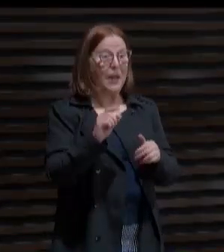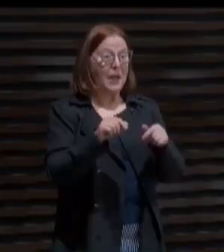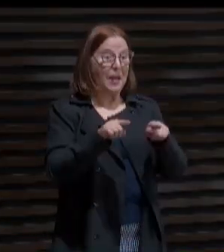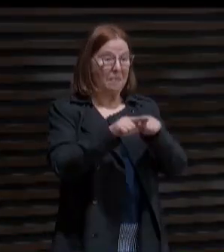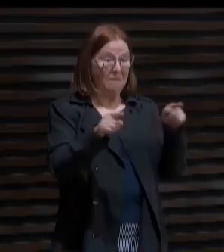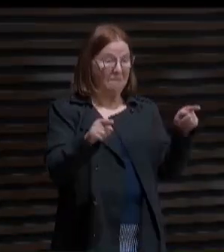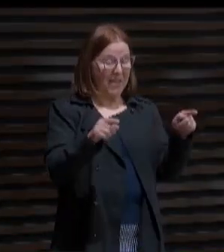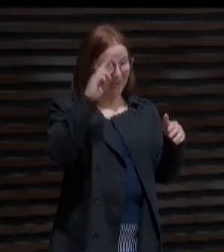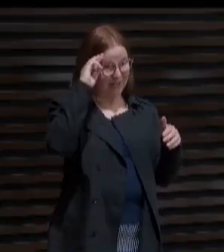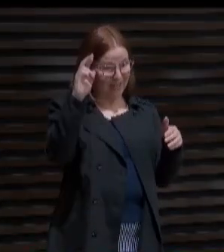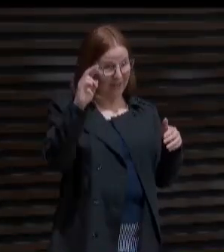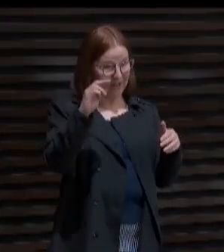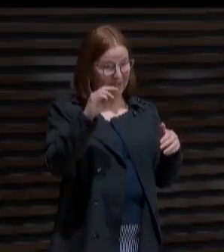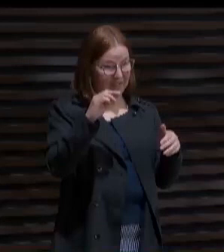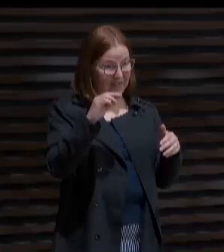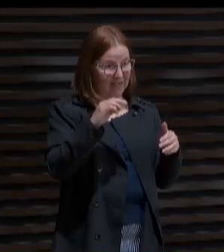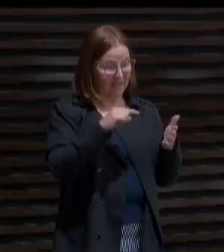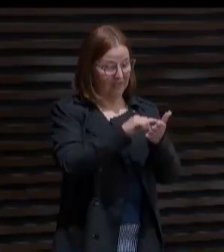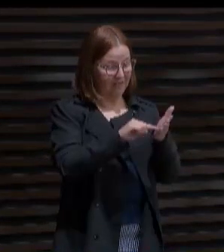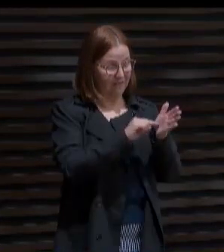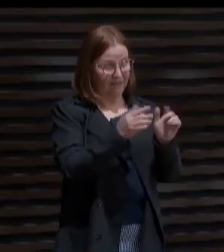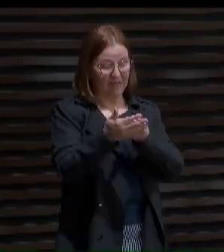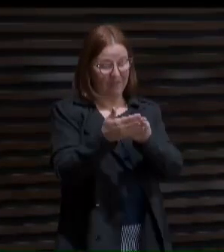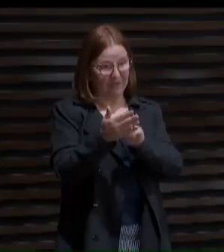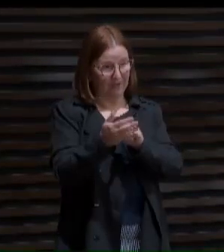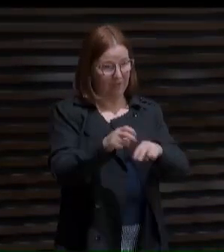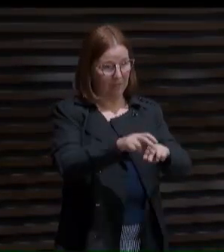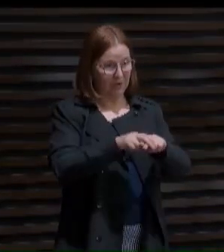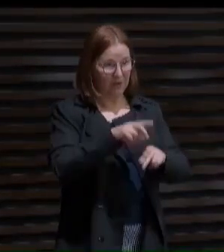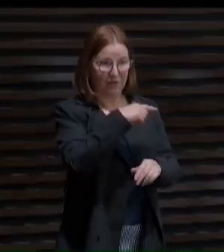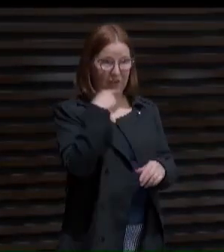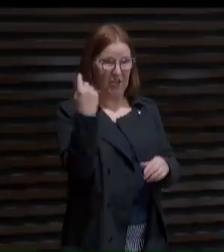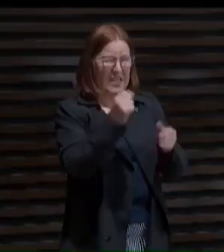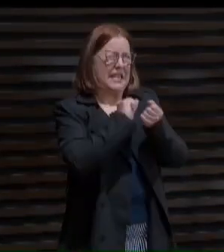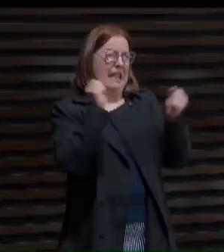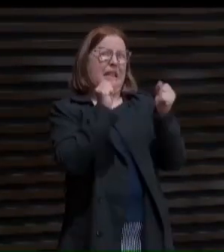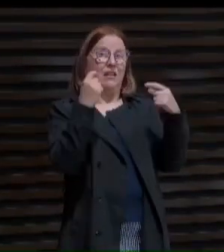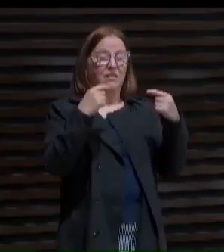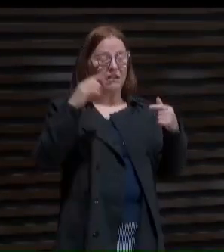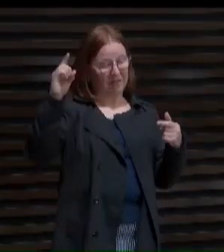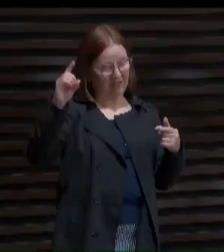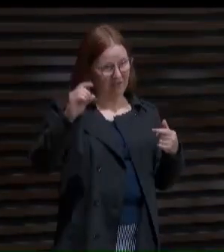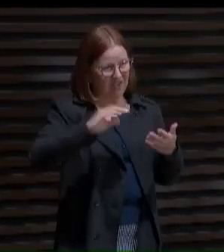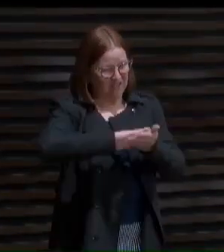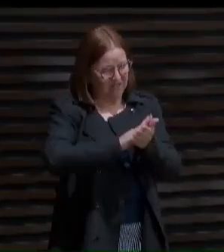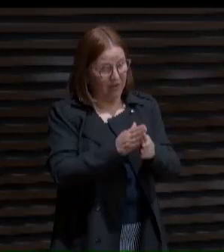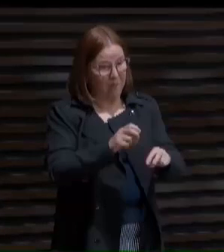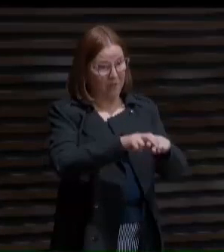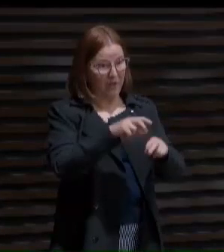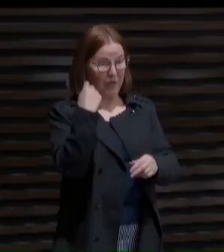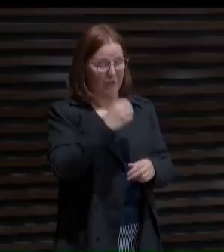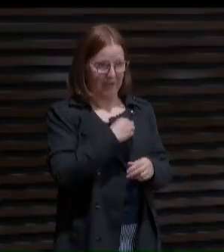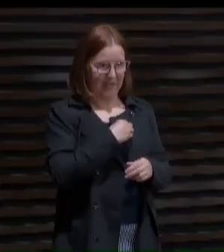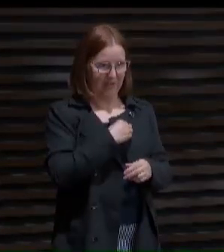causa da nossa rebeldia e esmagado por causa de nossos pecados. Sofreu o castigo